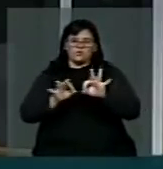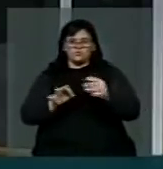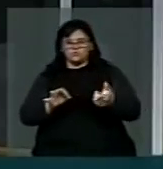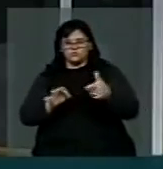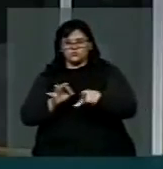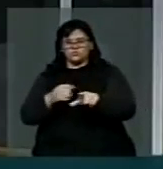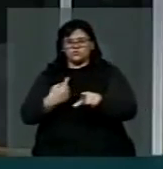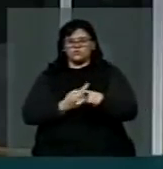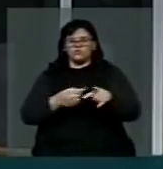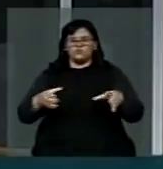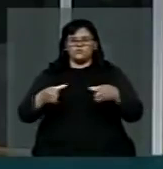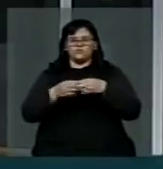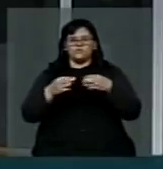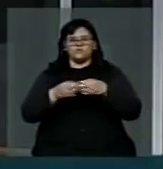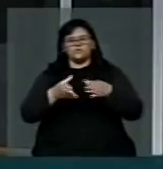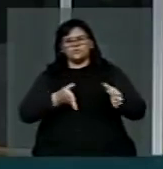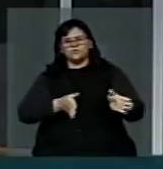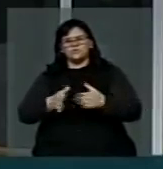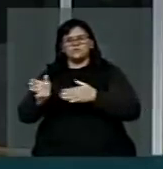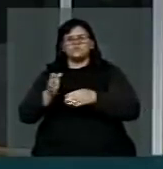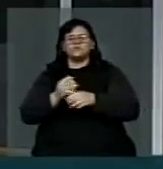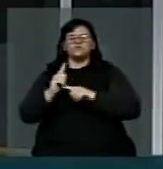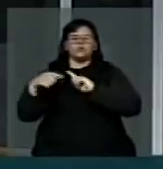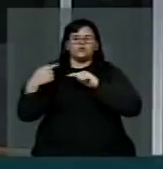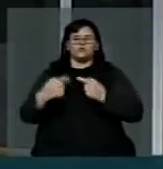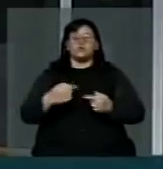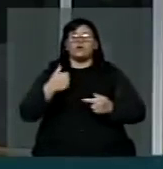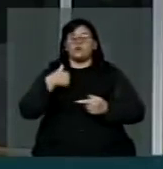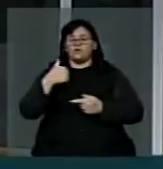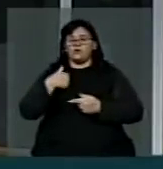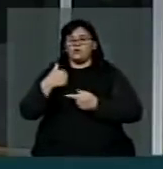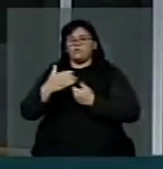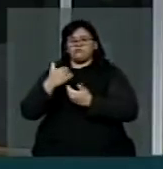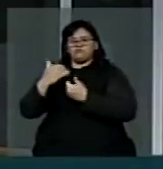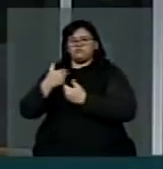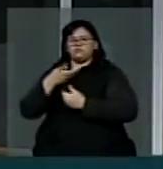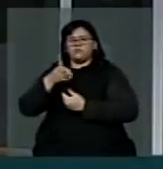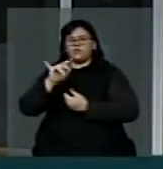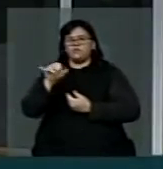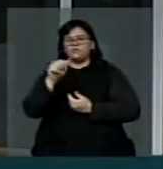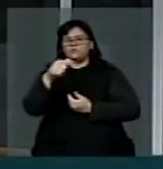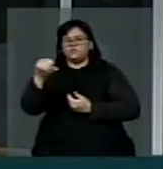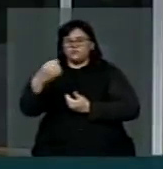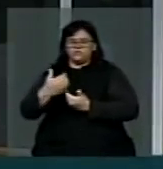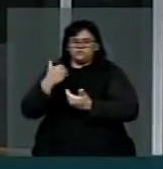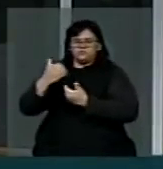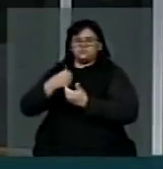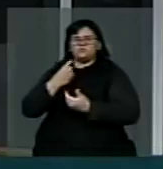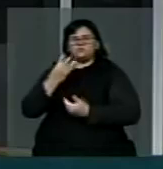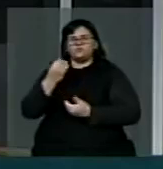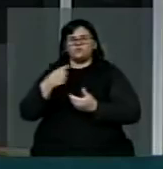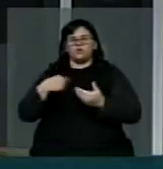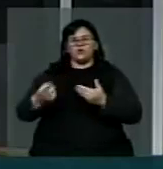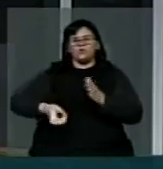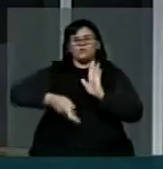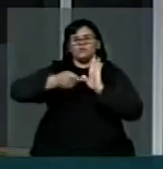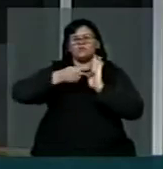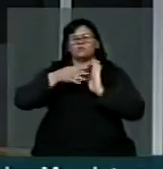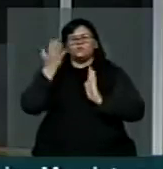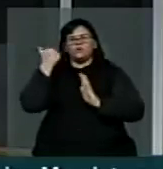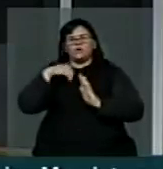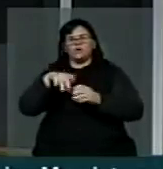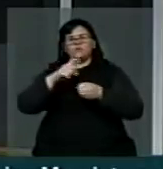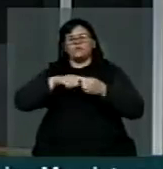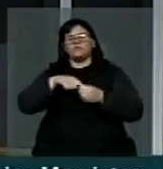nosso partido, de dirigir muitas gerações. Eu fui dirigida ainda por João quando me filiei ao Partido Comunista do Brasil, e